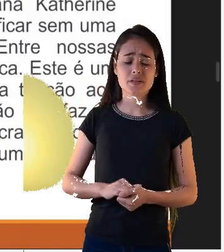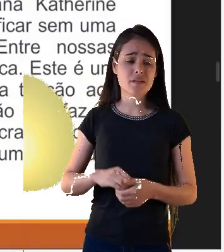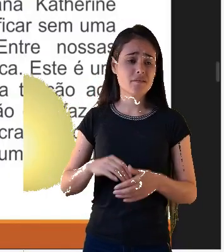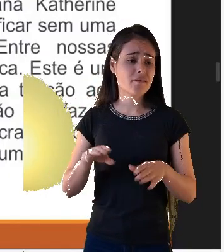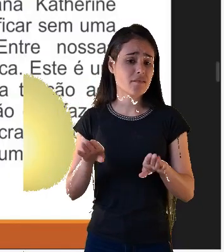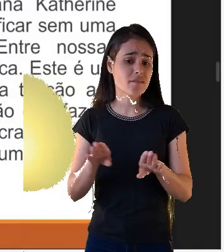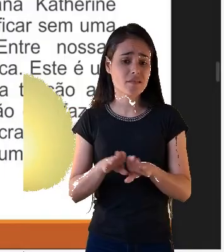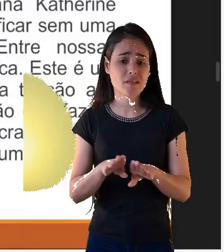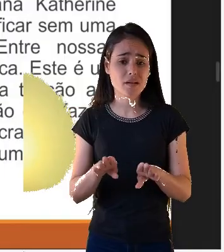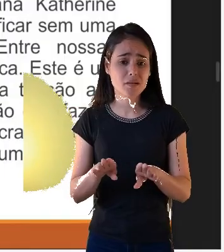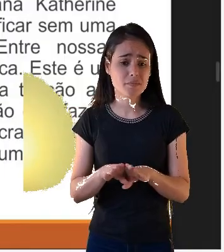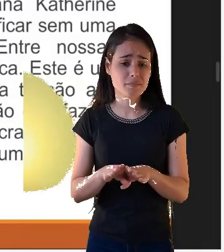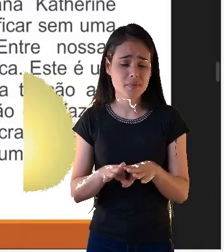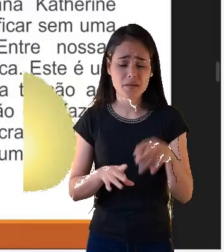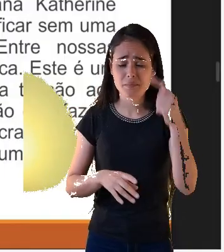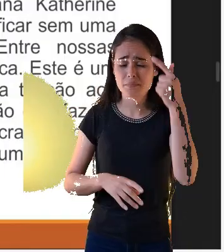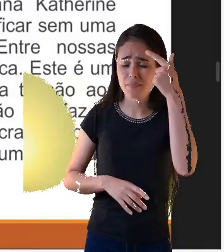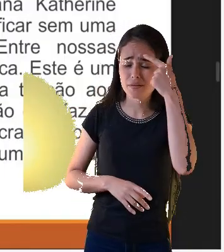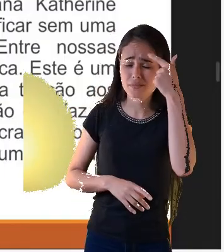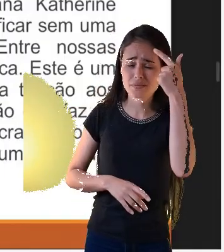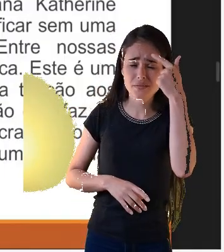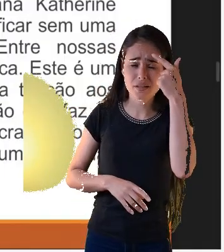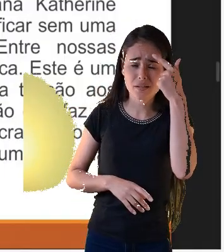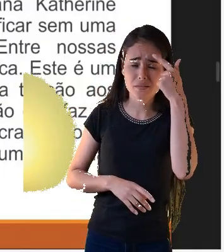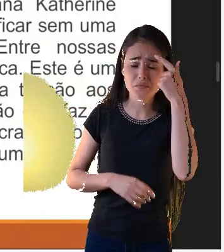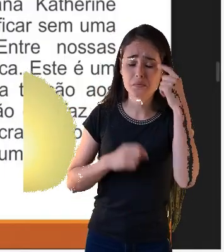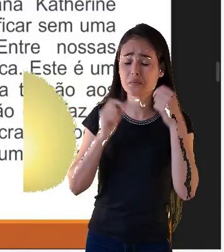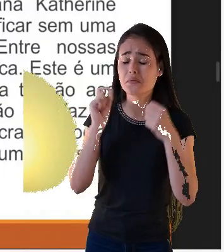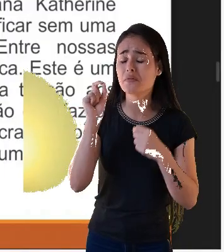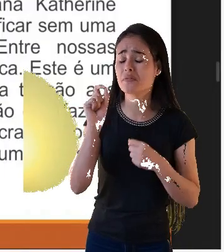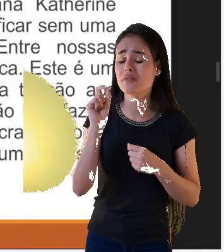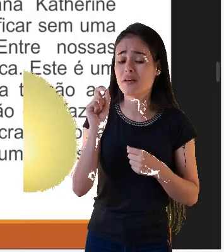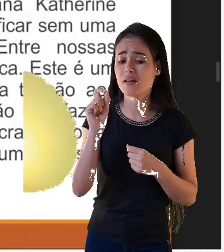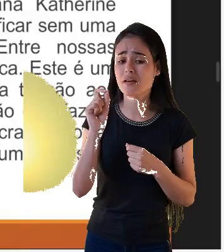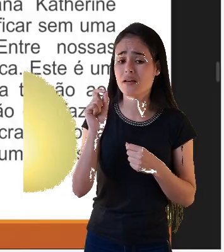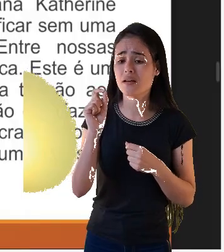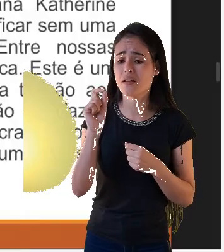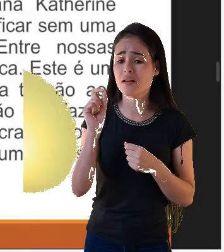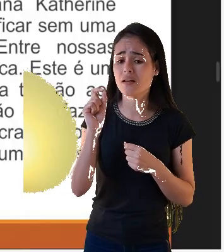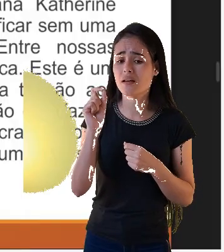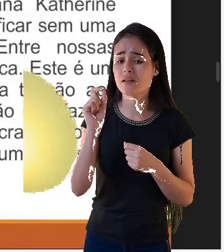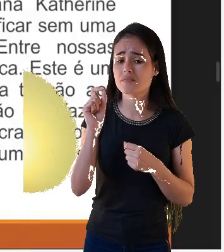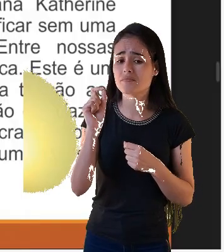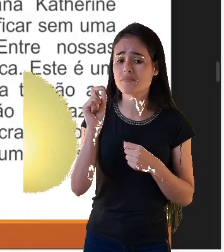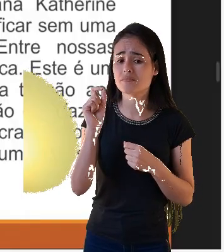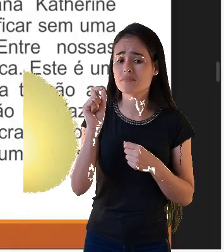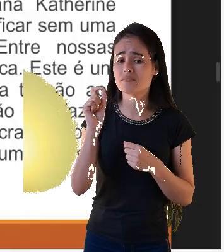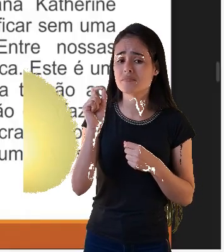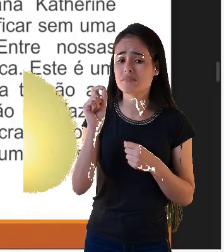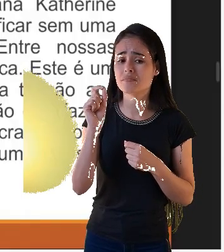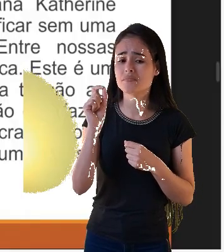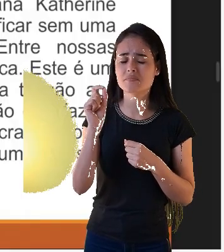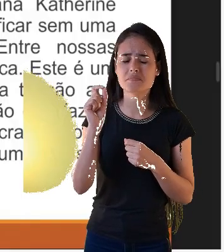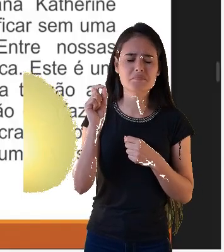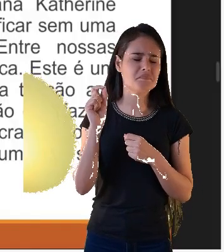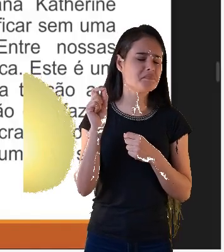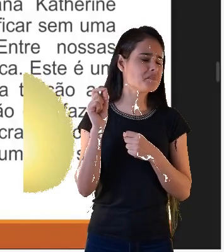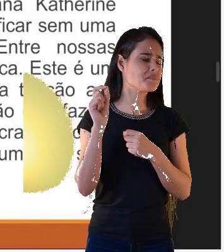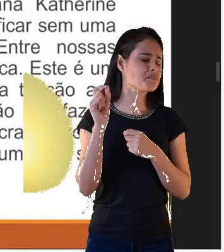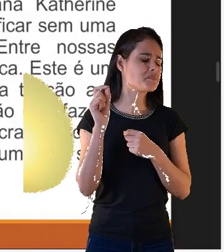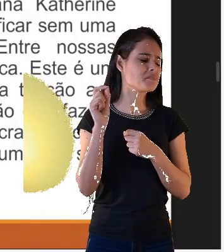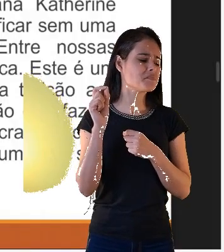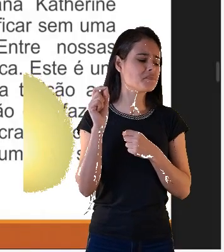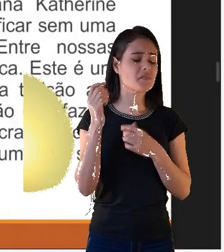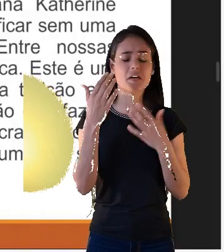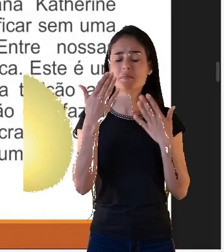isso, o genocídio da população negra acontecendo fortemente, tá? Então, essa lei aconteceu,